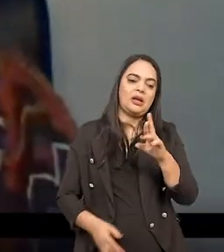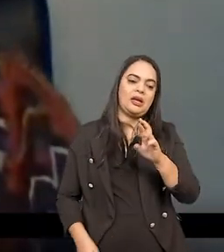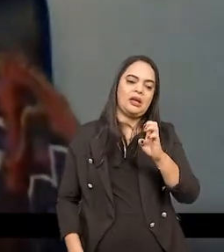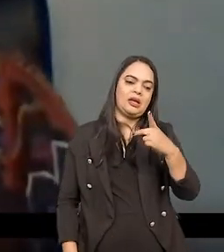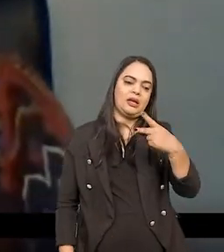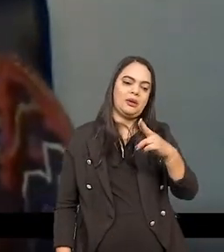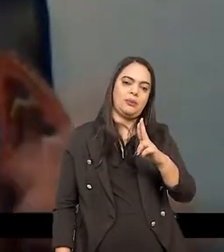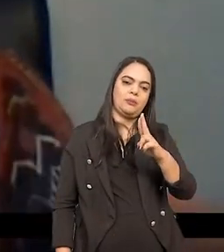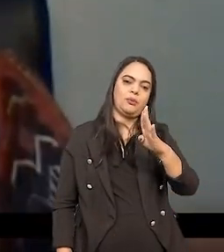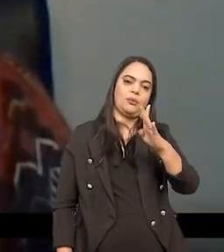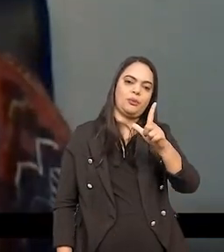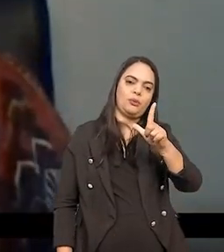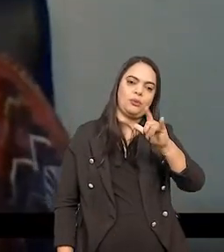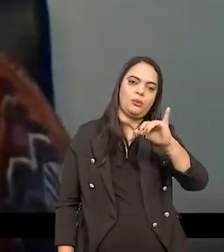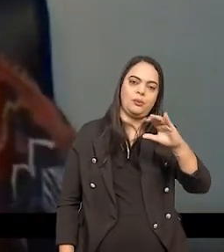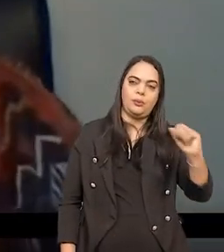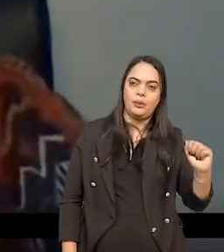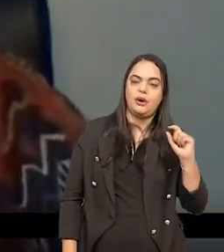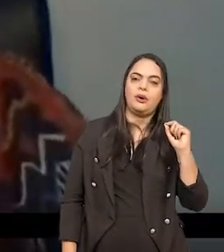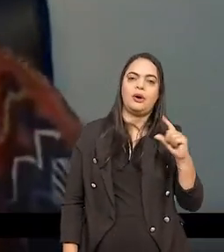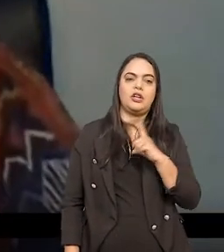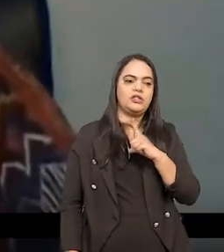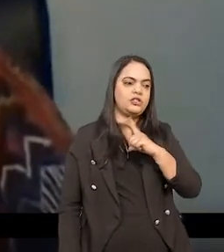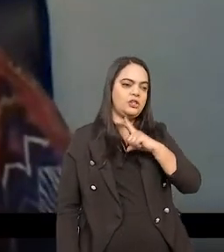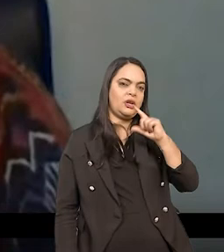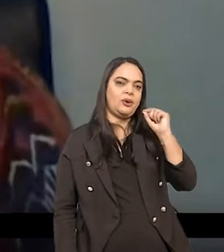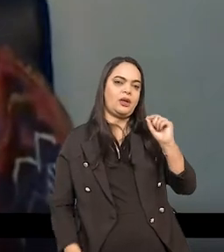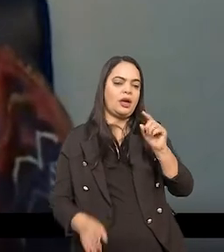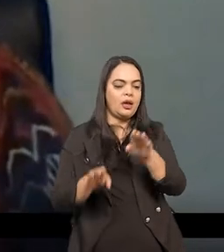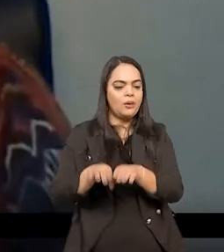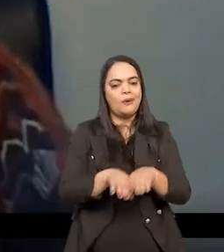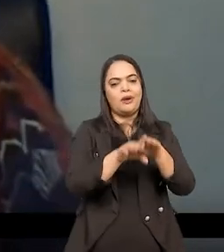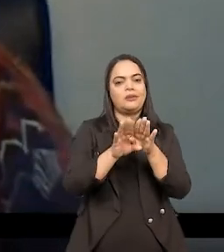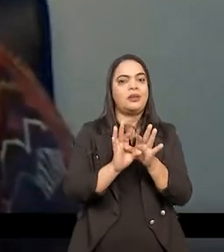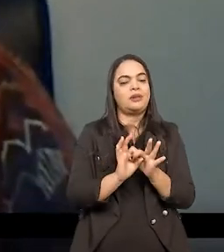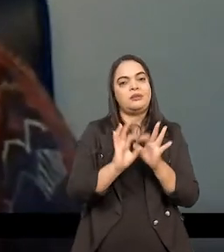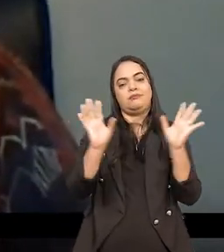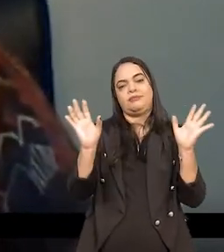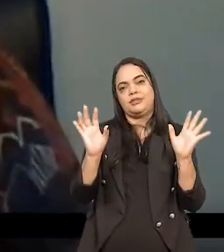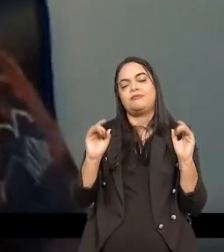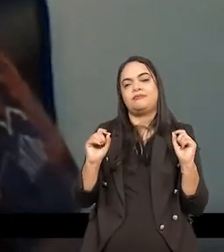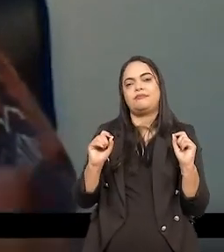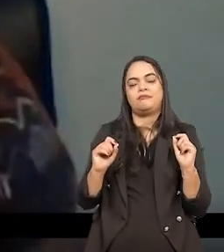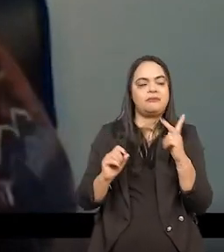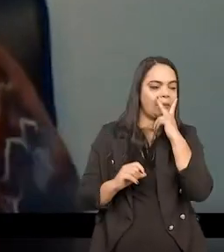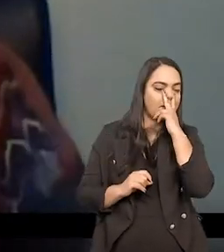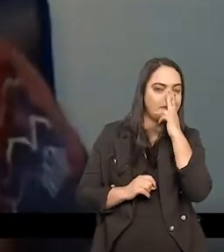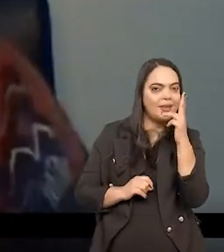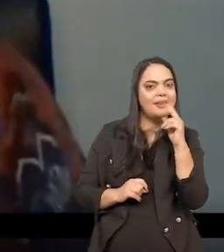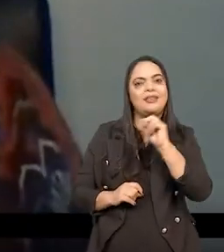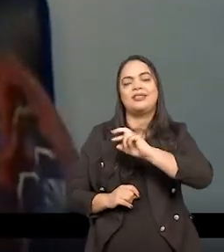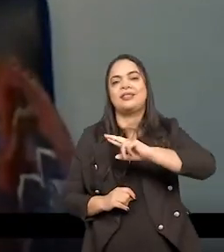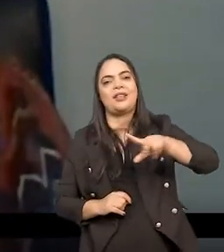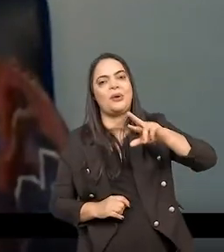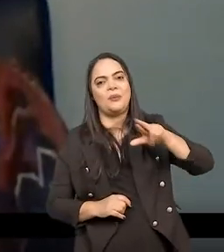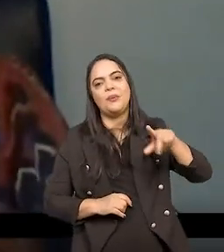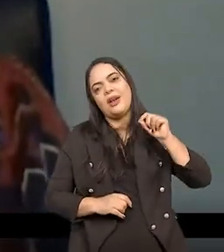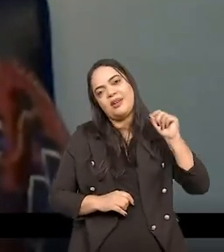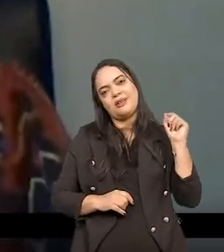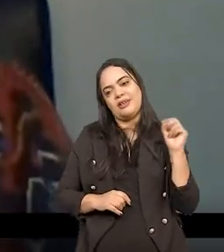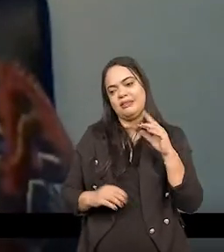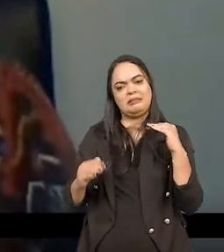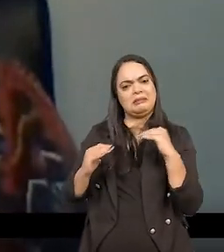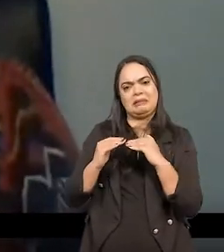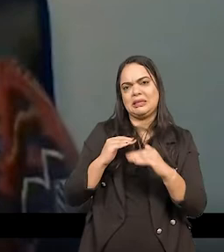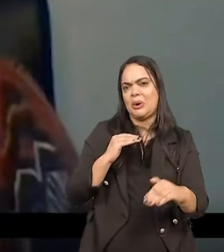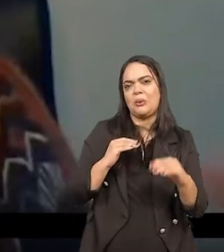se depositava uma ideia de igualdade, de liberdade, etc., acaba que ela não é tão condizente com uma